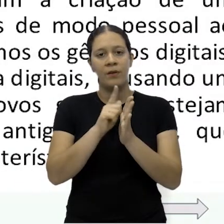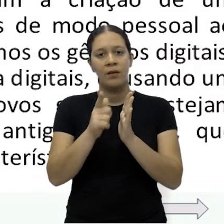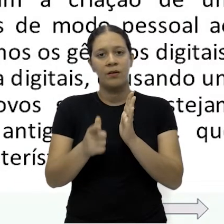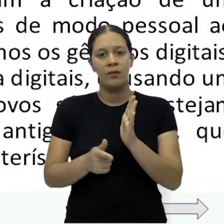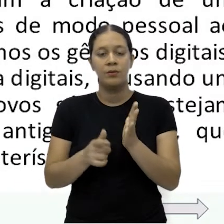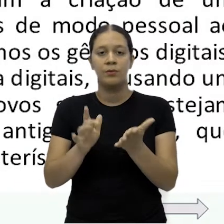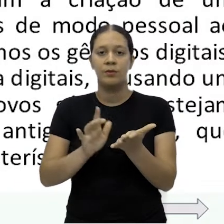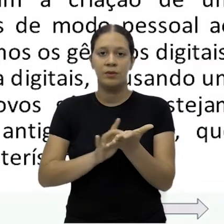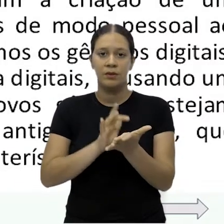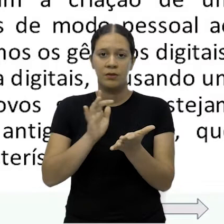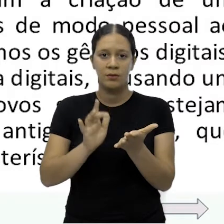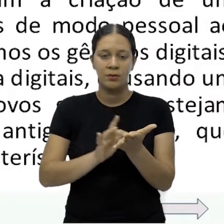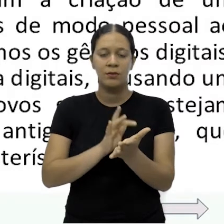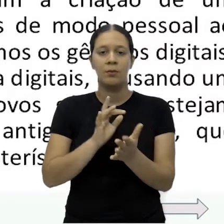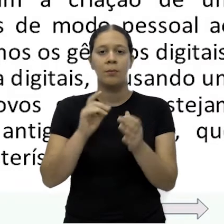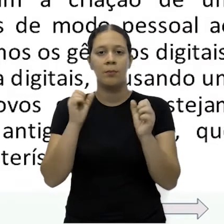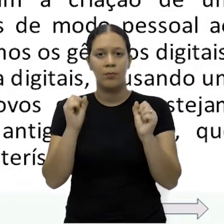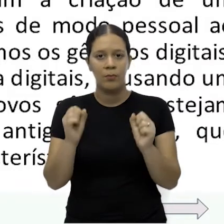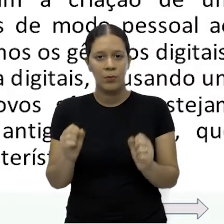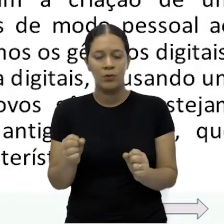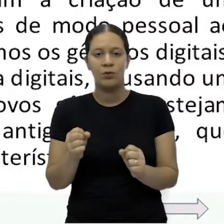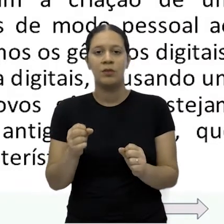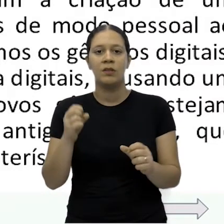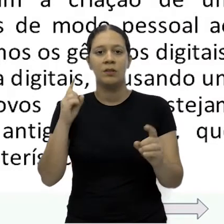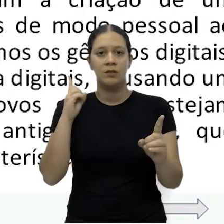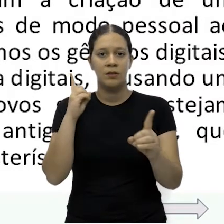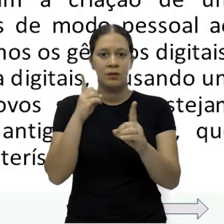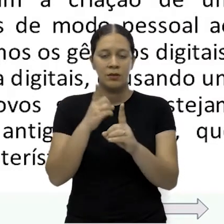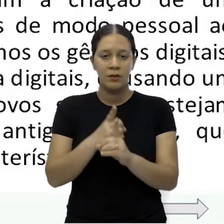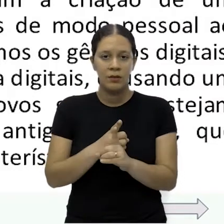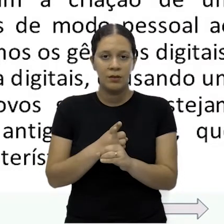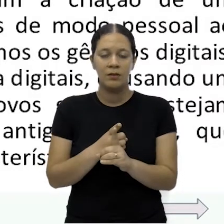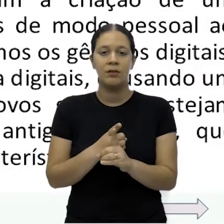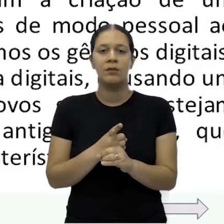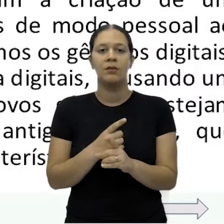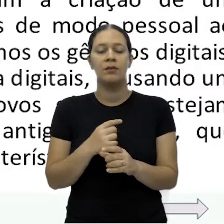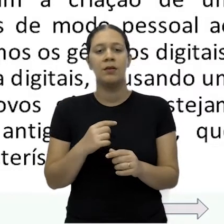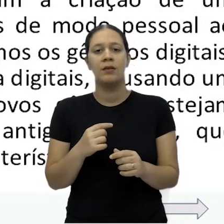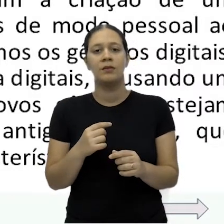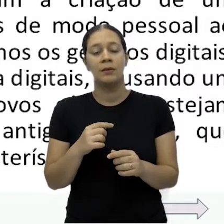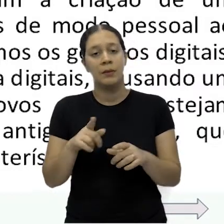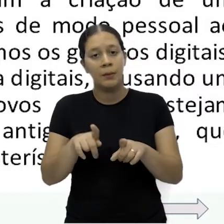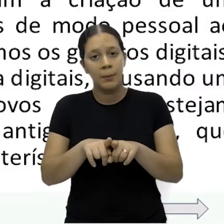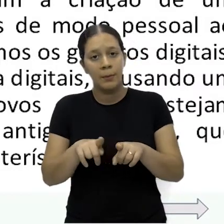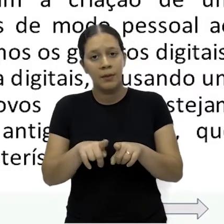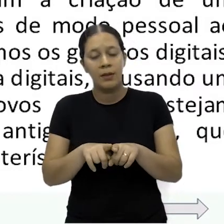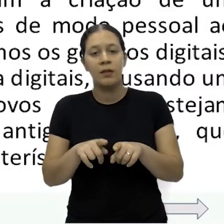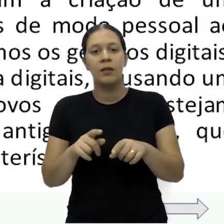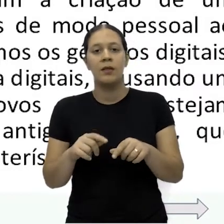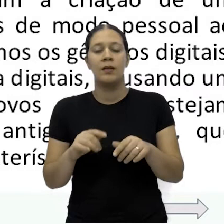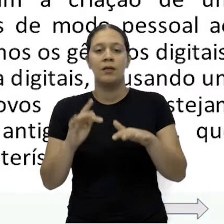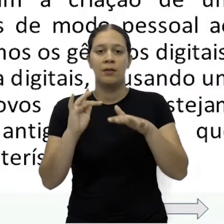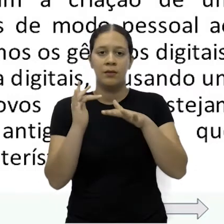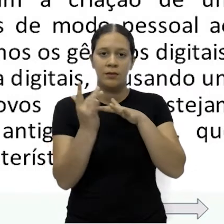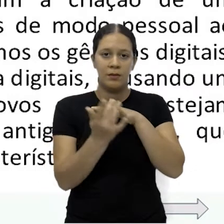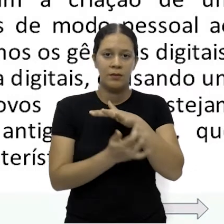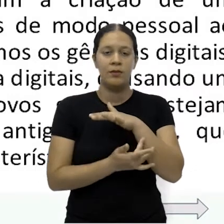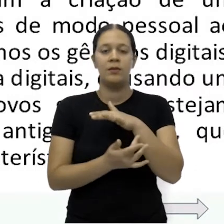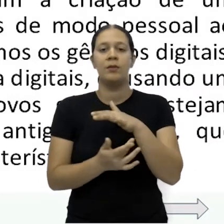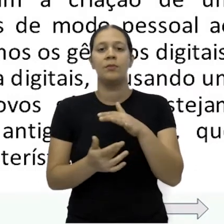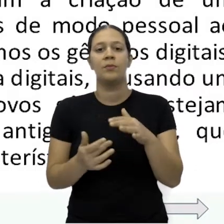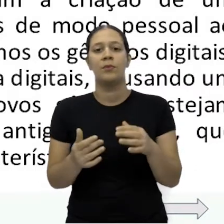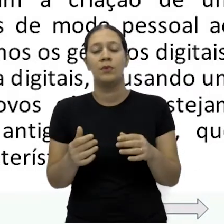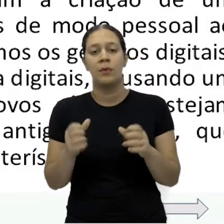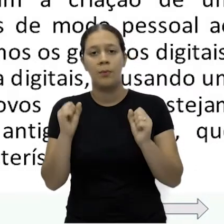Os gêneros digitais também podem ser encontrados na comunicação estabelecida nas redes sociais. Os